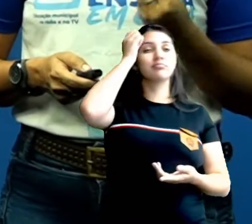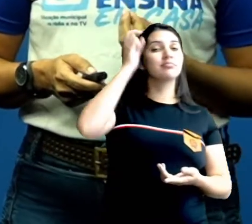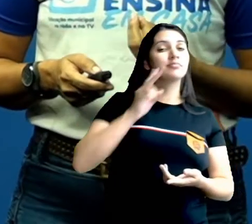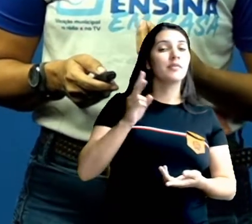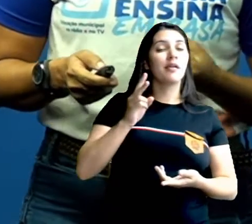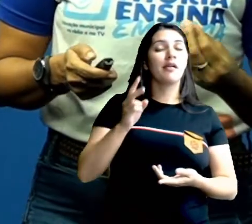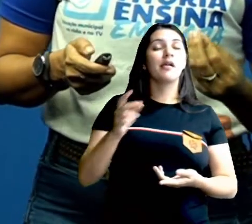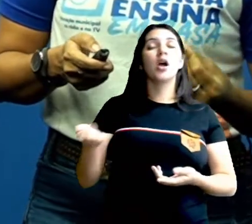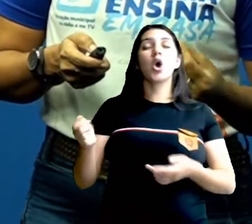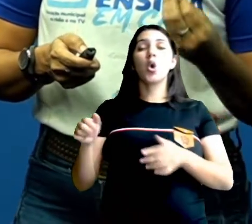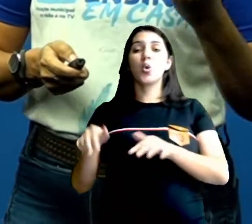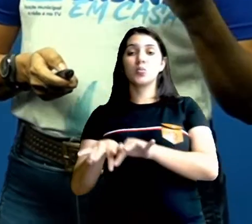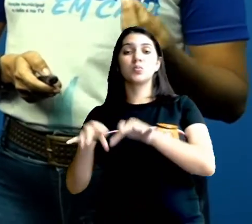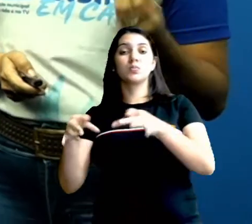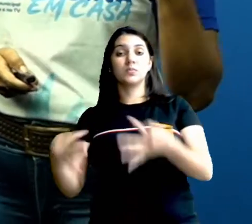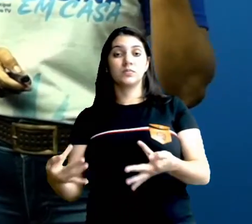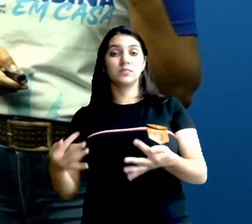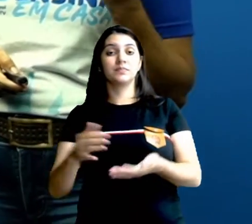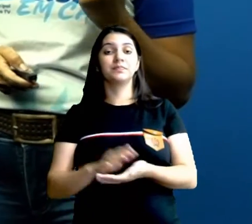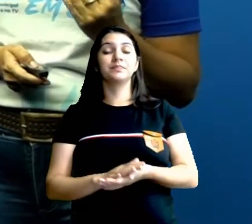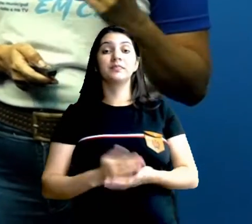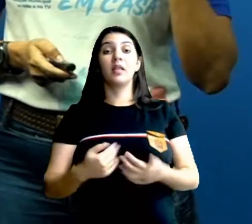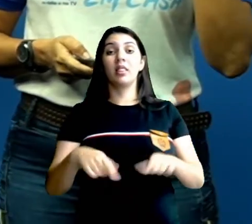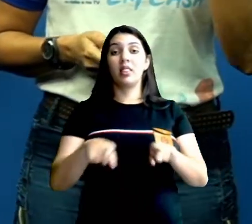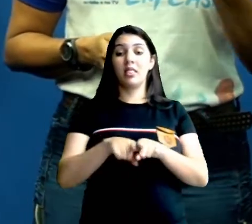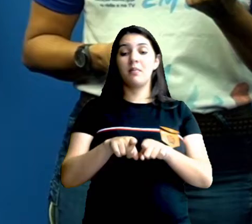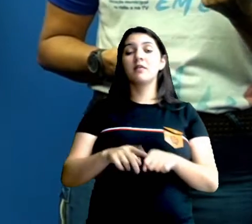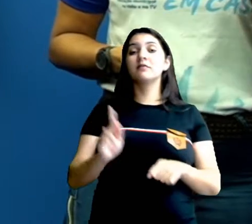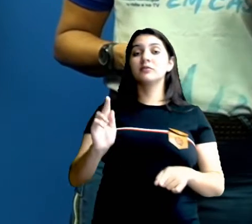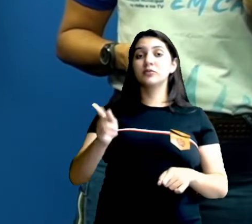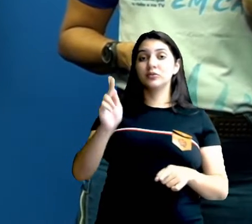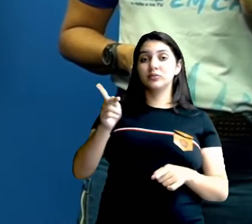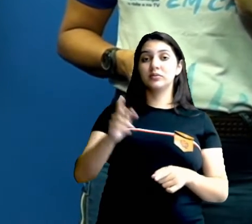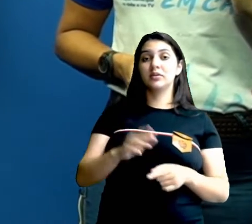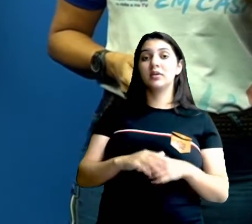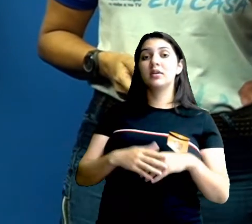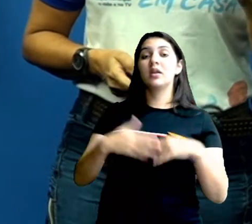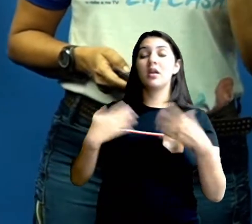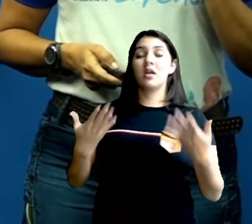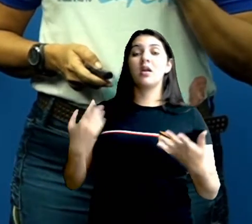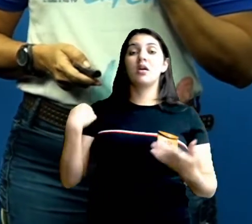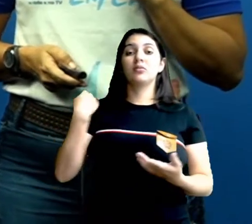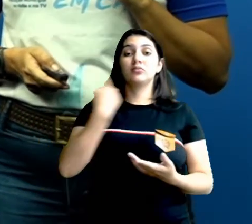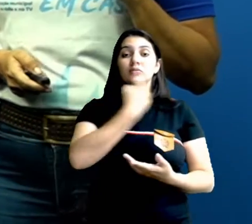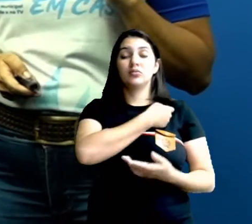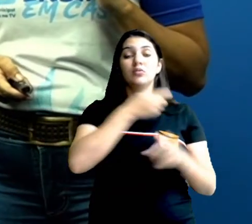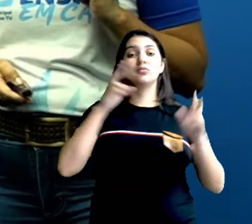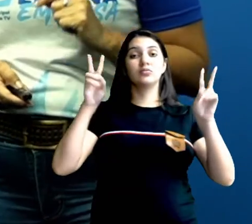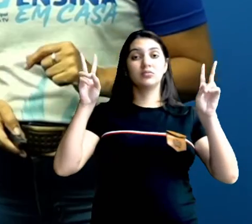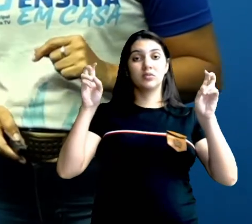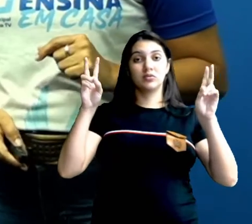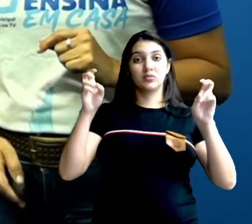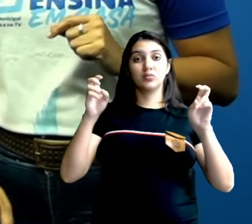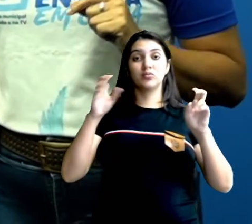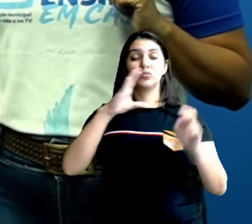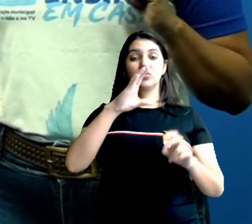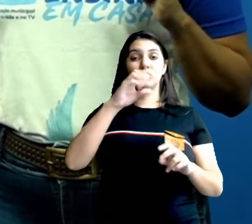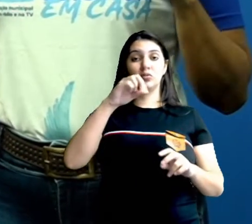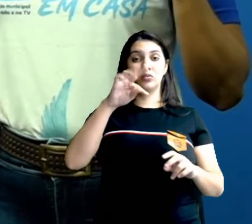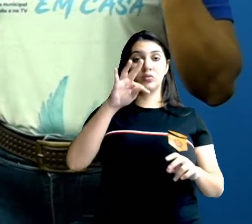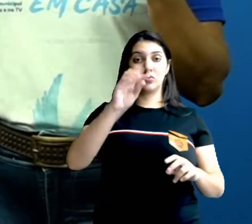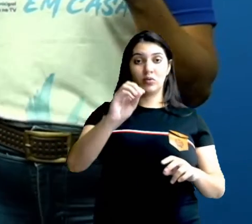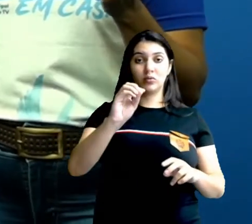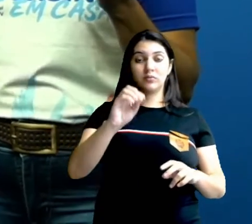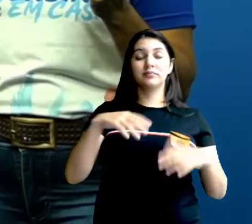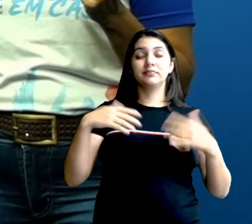é humilde. E vamos dar continuidade ao nosso assunto sobre contos.